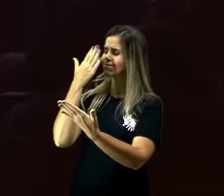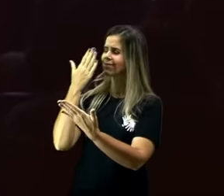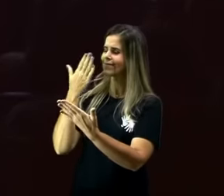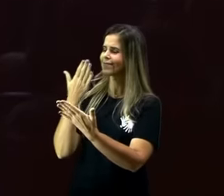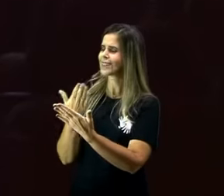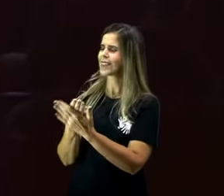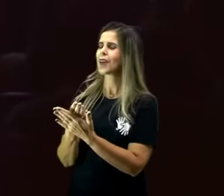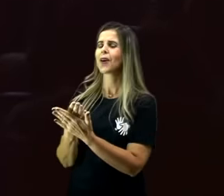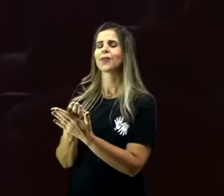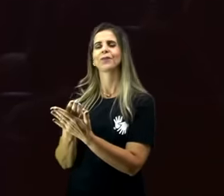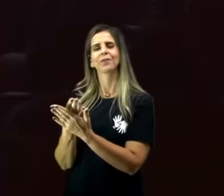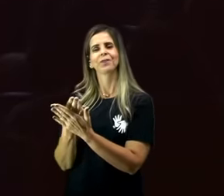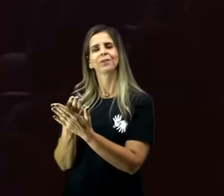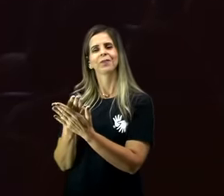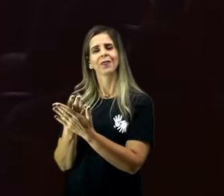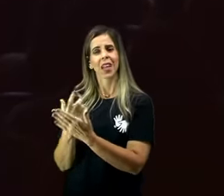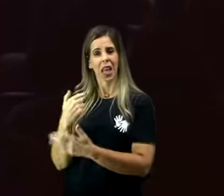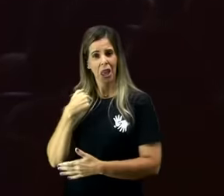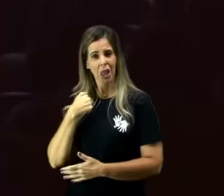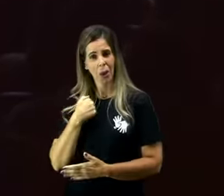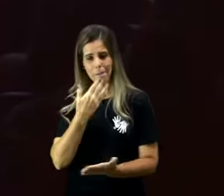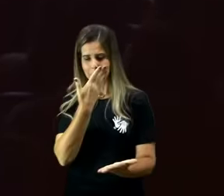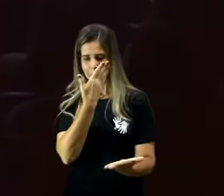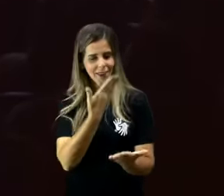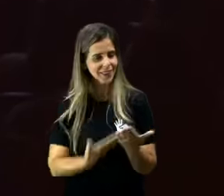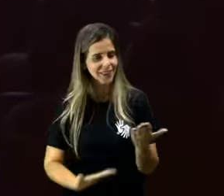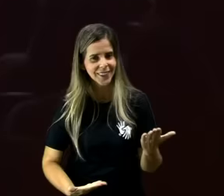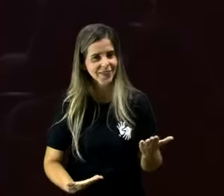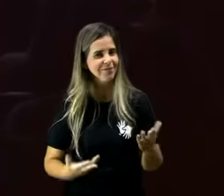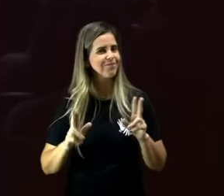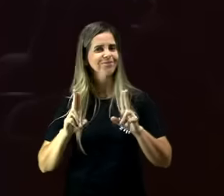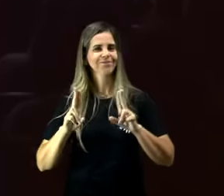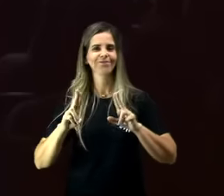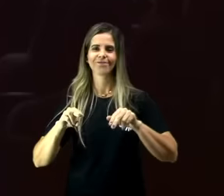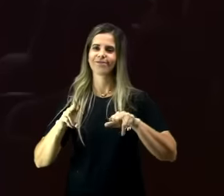acredito que eu não vou naufragar.